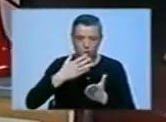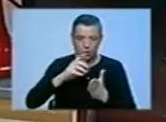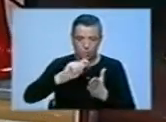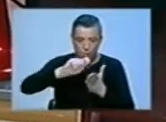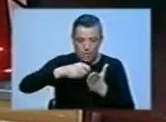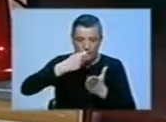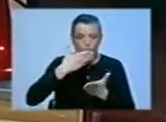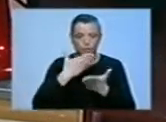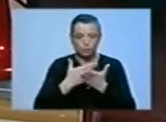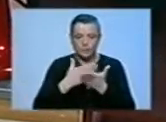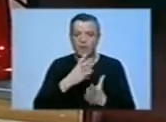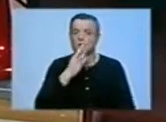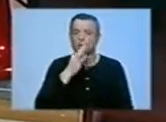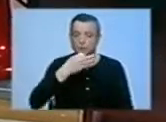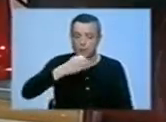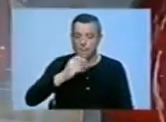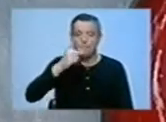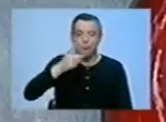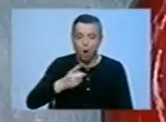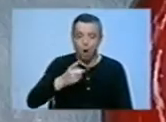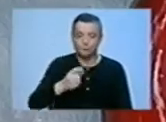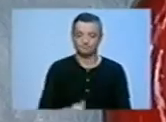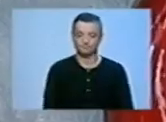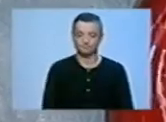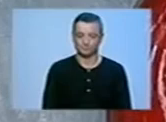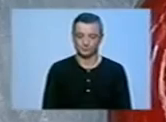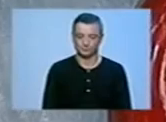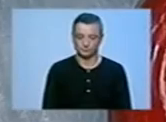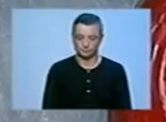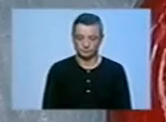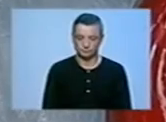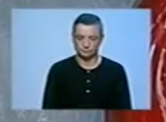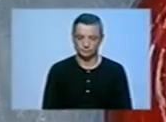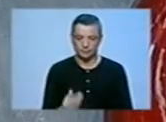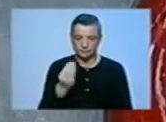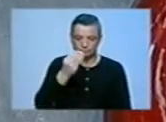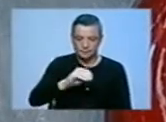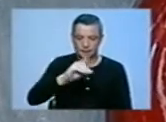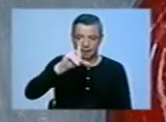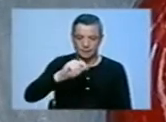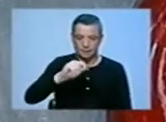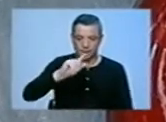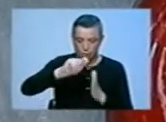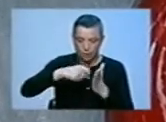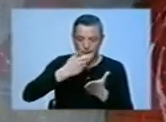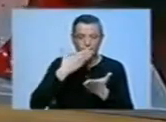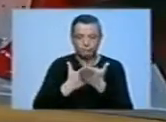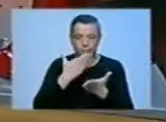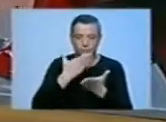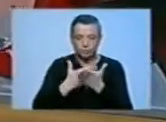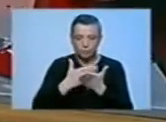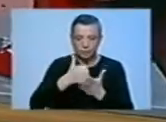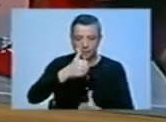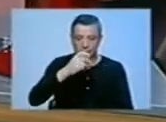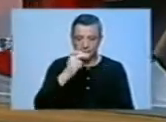de açúcar em pó e vamos colocar também como juntar também uma colherinha de sopa de extrato de